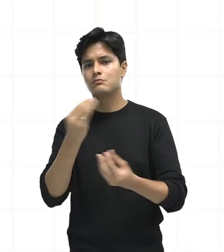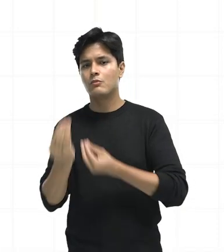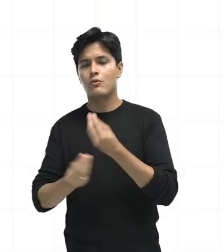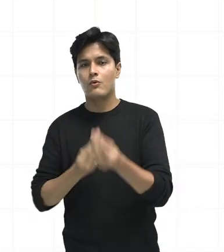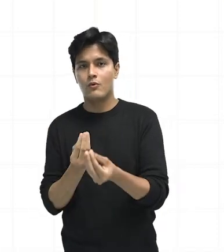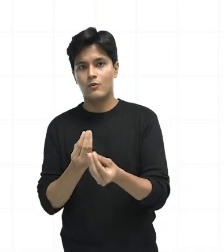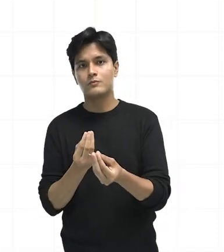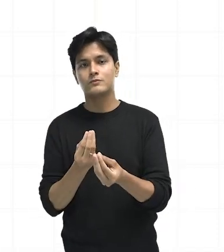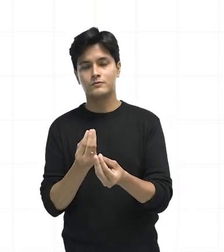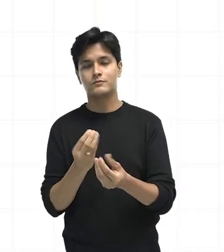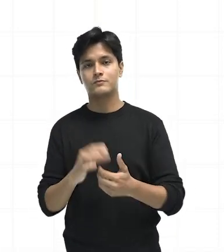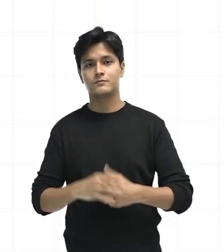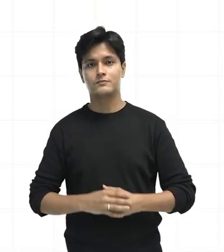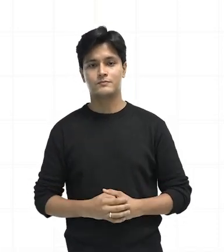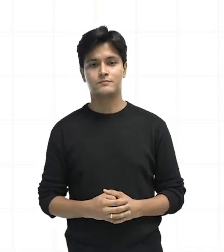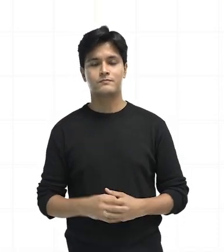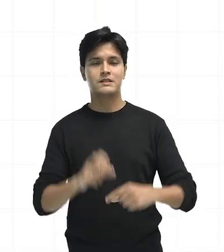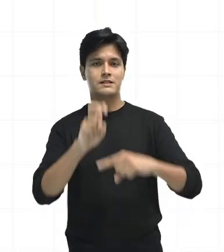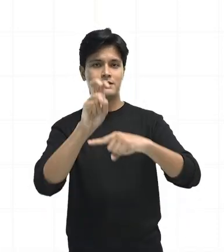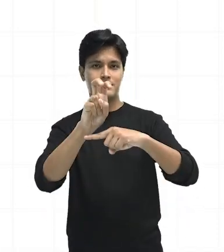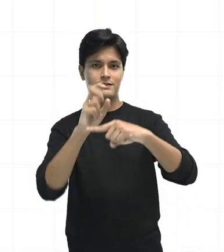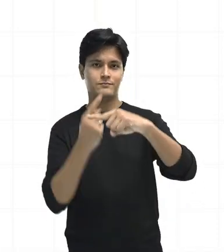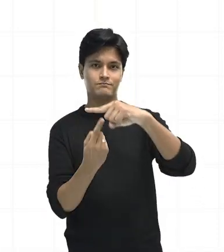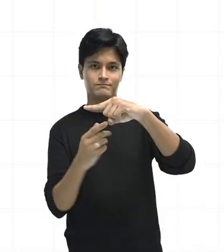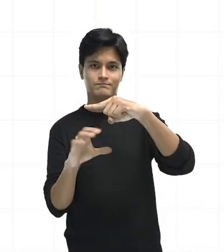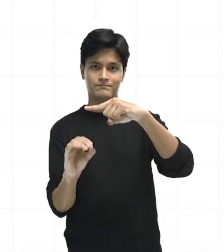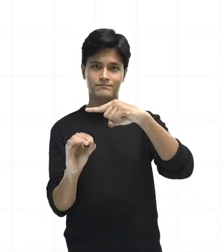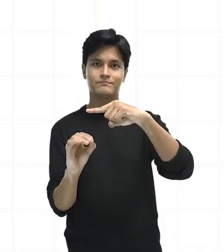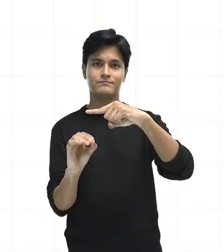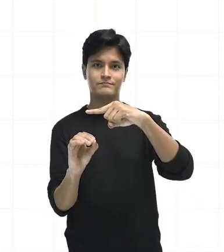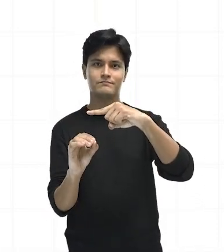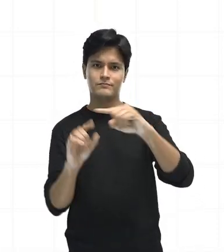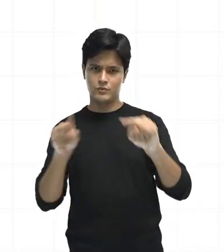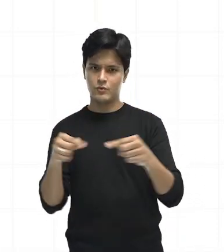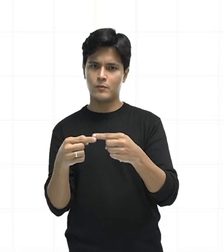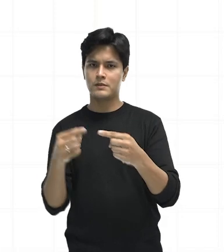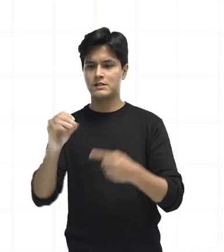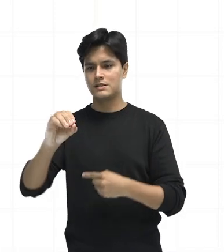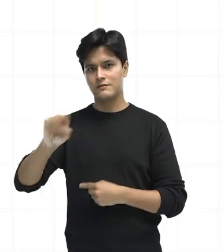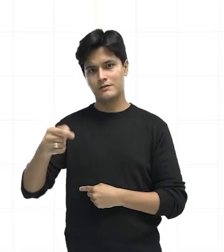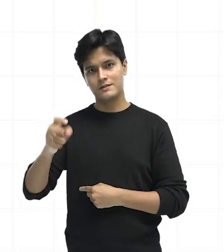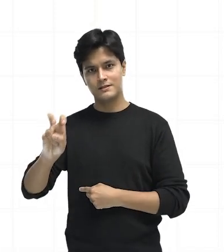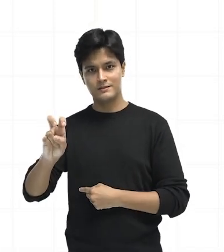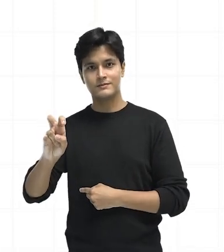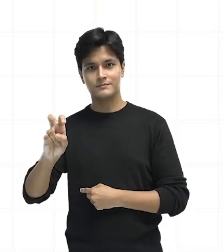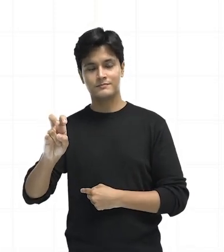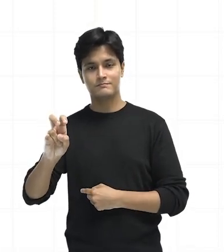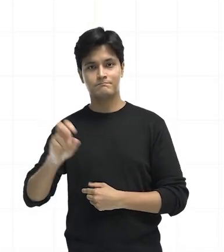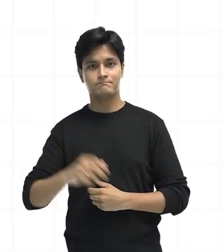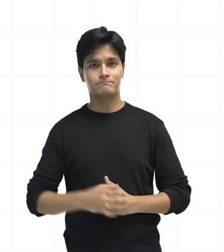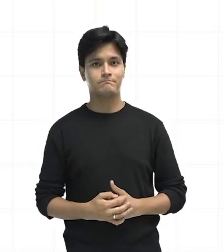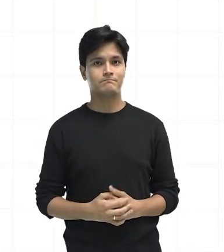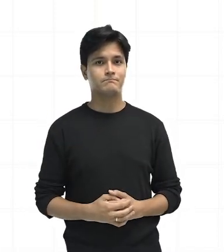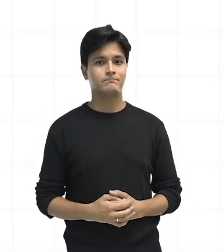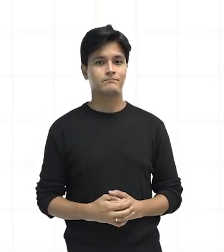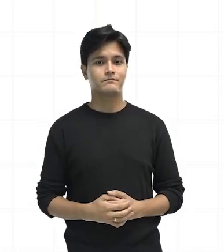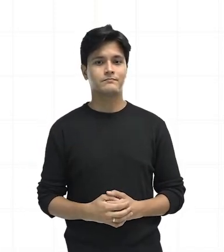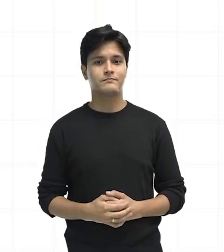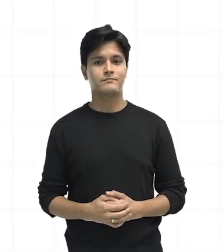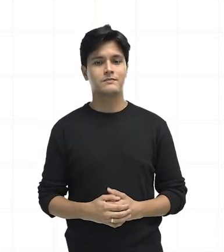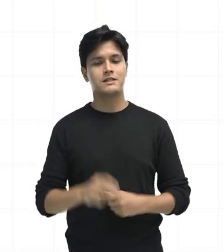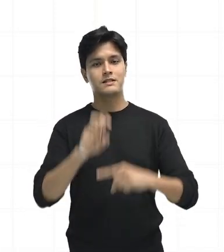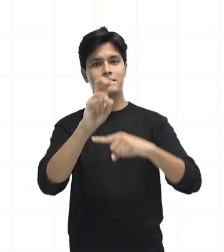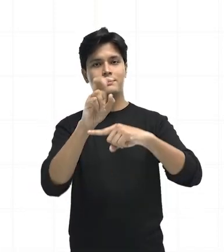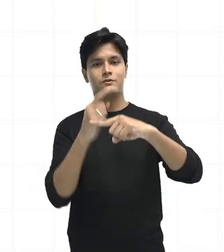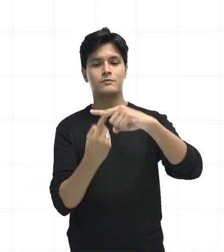5 sobre 10. Não é verdade? 5 sobre 10. Ora, se eu simplificar